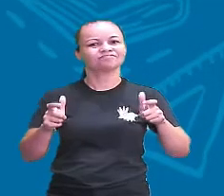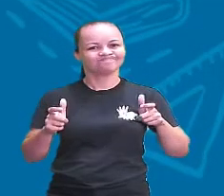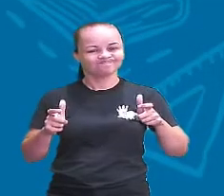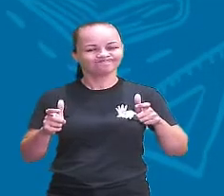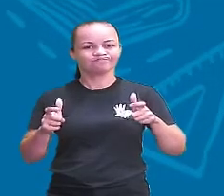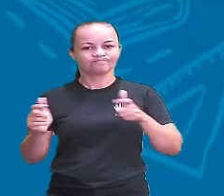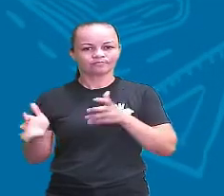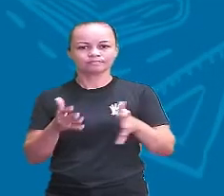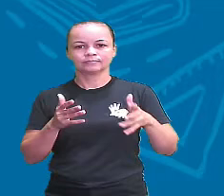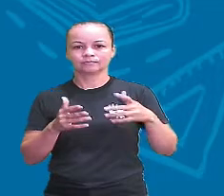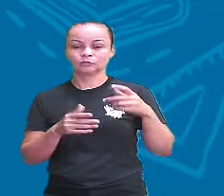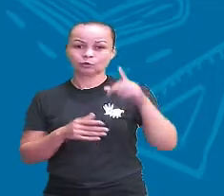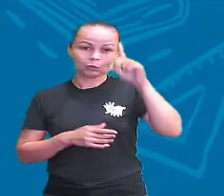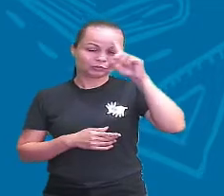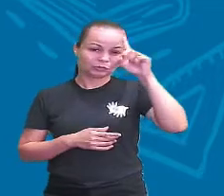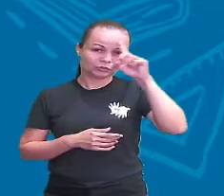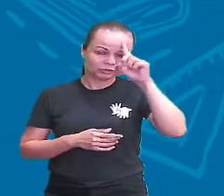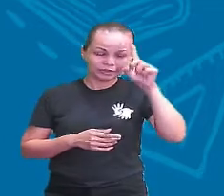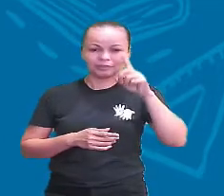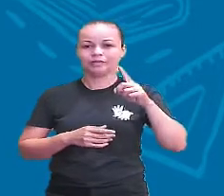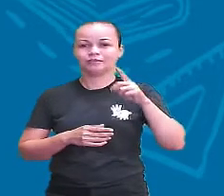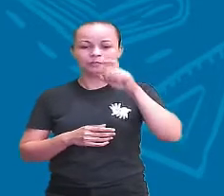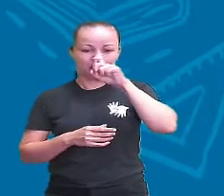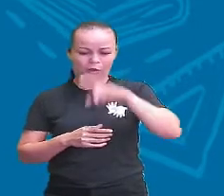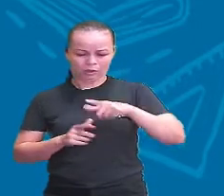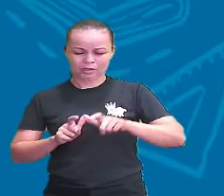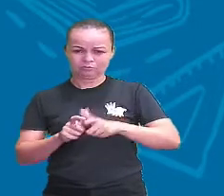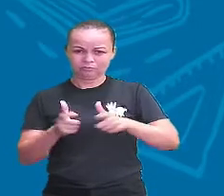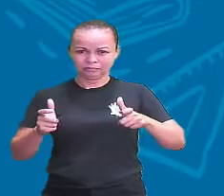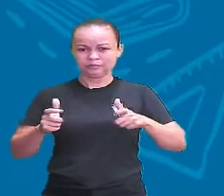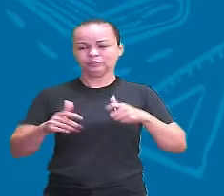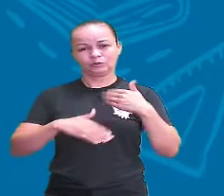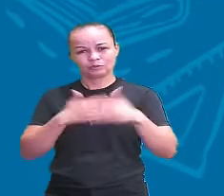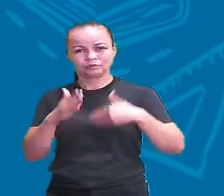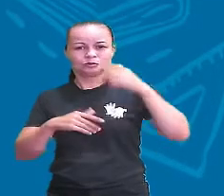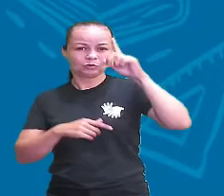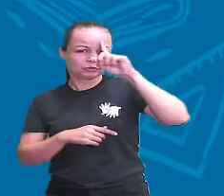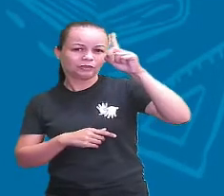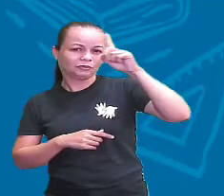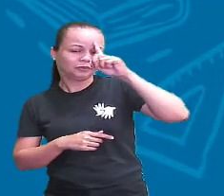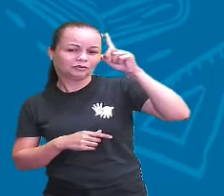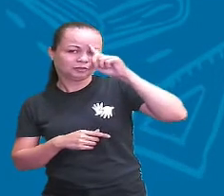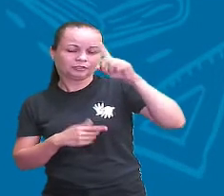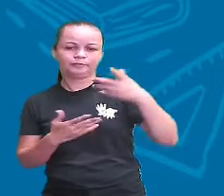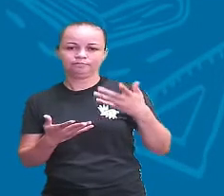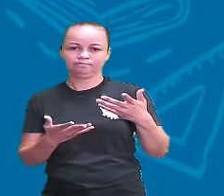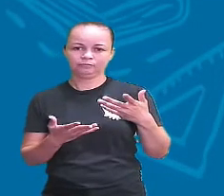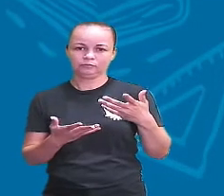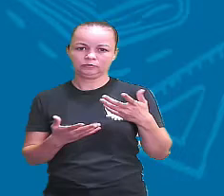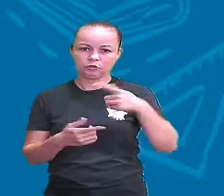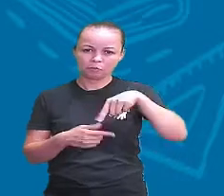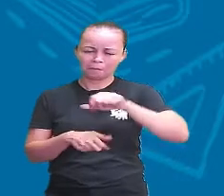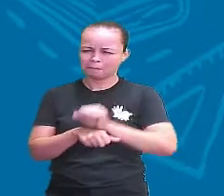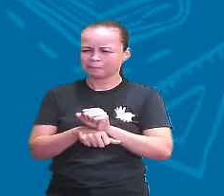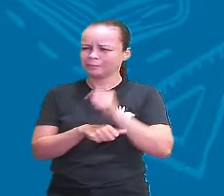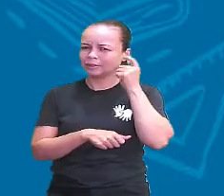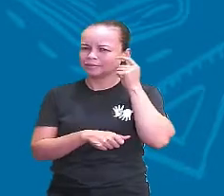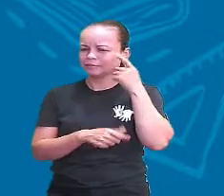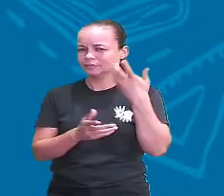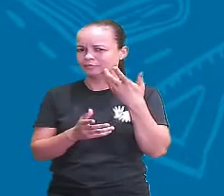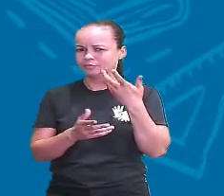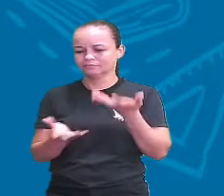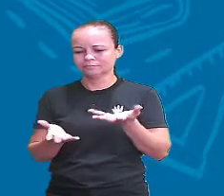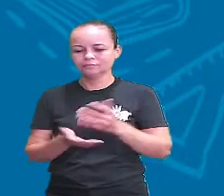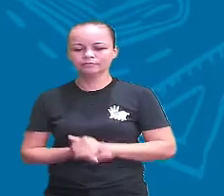os dias você produz lixo. Se você parar para pensar, todo dia você está produzindo lixo, tá? Mas